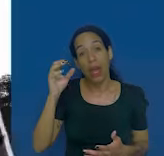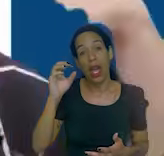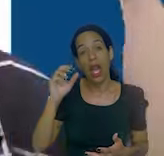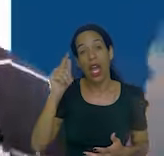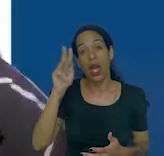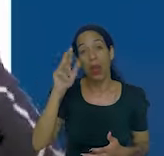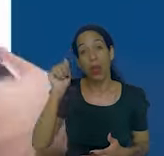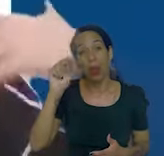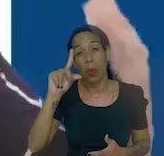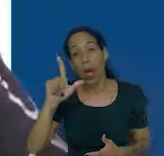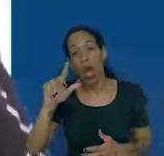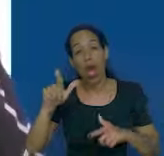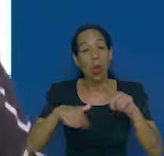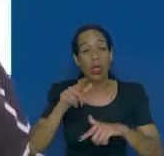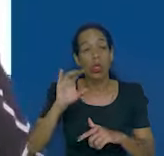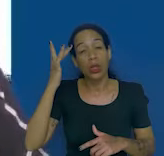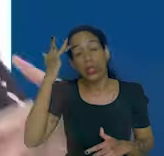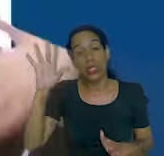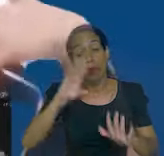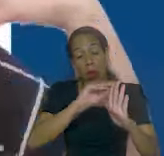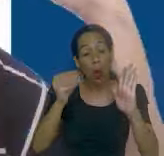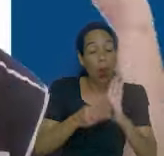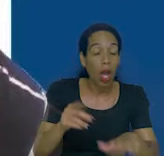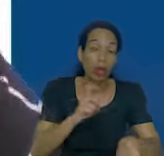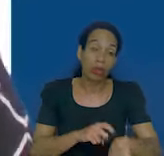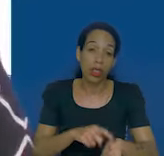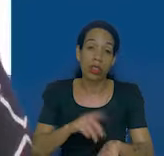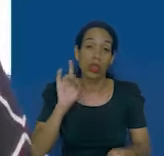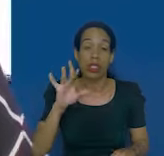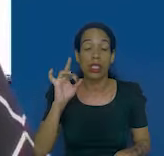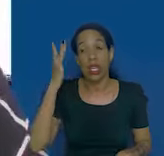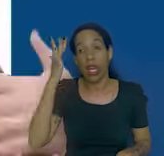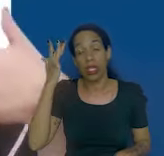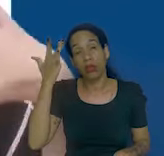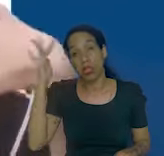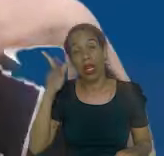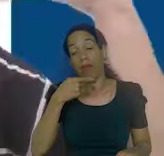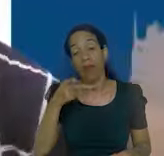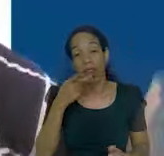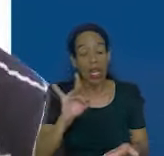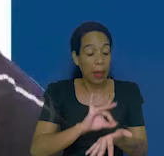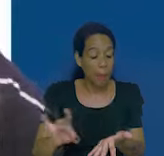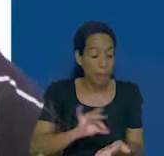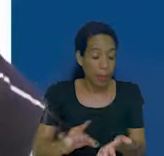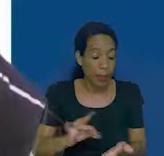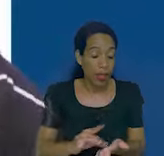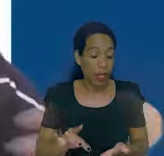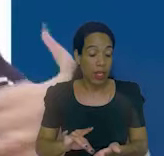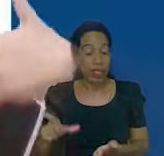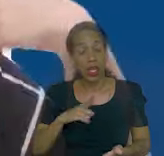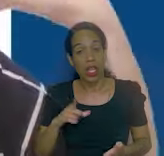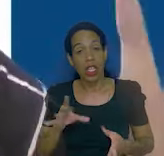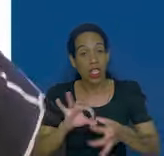crowdwork, gig economy, se ele não sabe fixar jornada, se ele não sabe falar sobre prescrição, se ele não sabe falar sobre